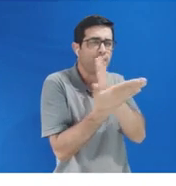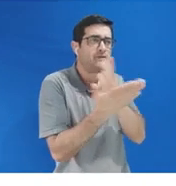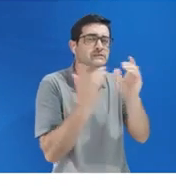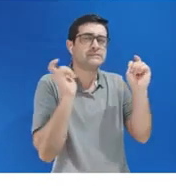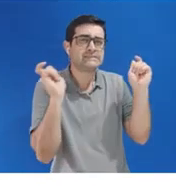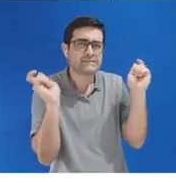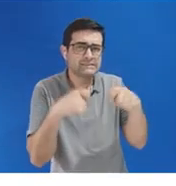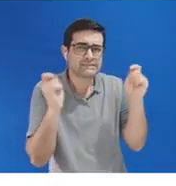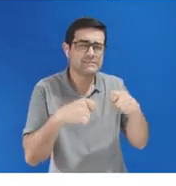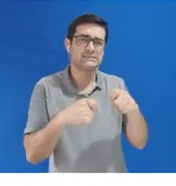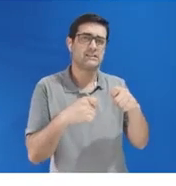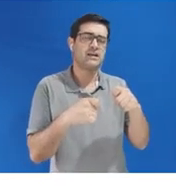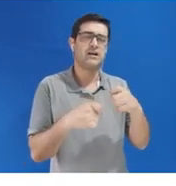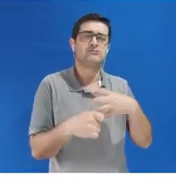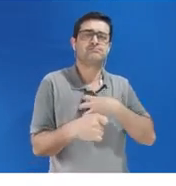formar